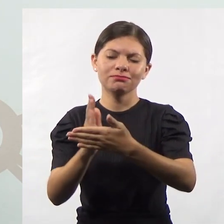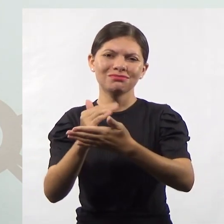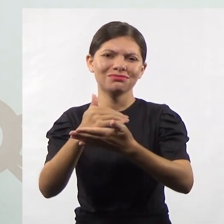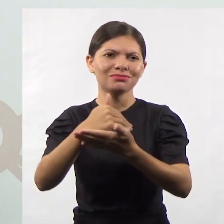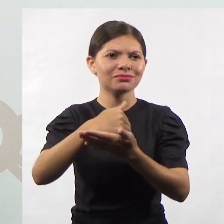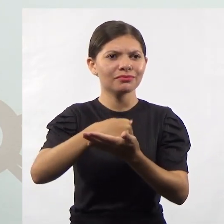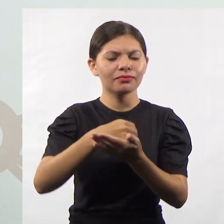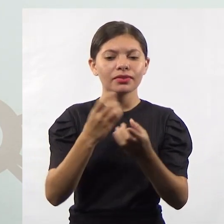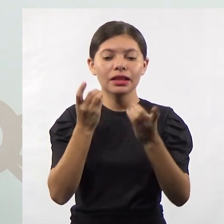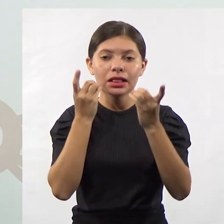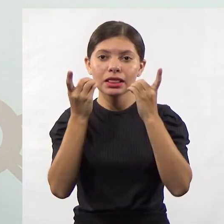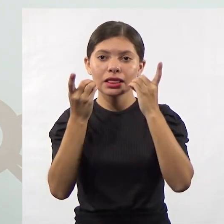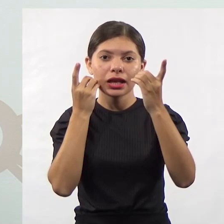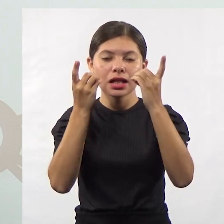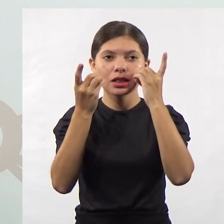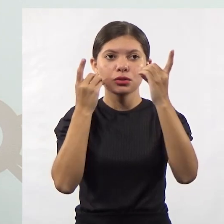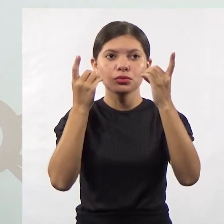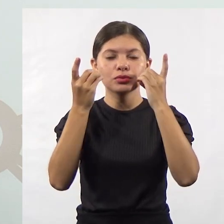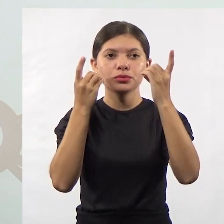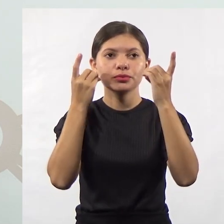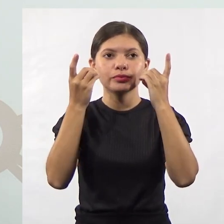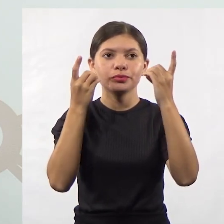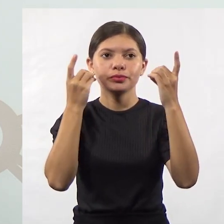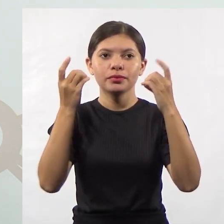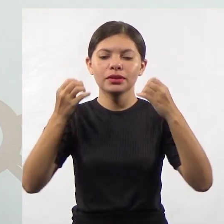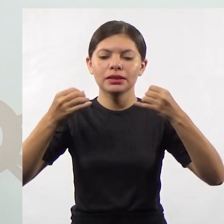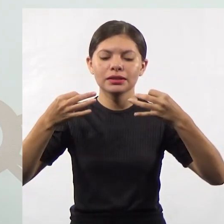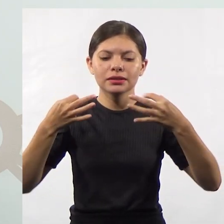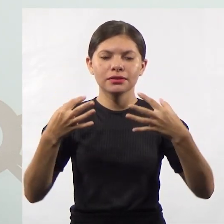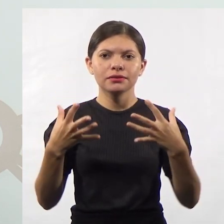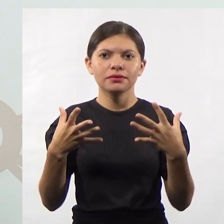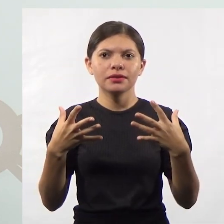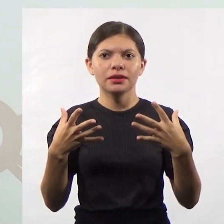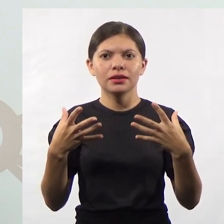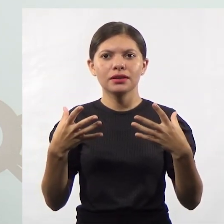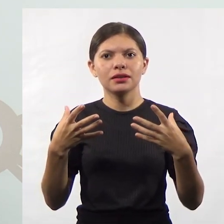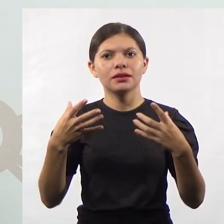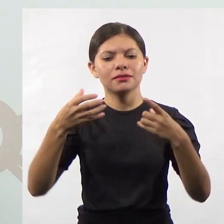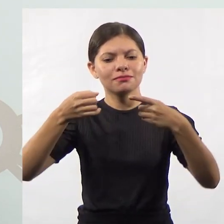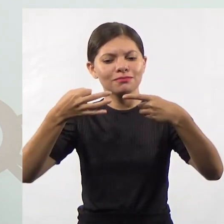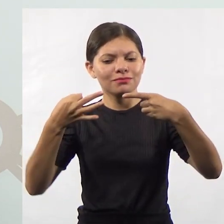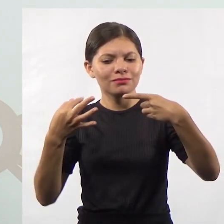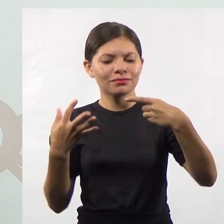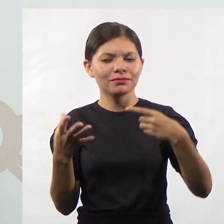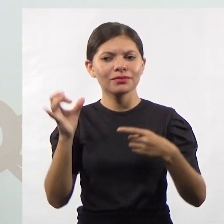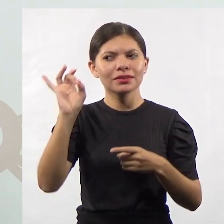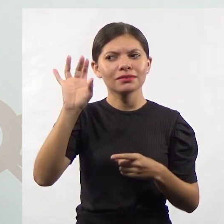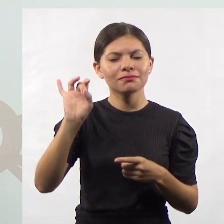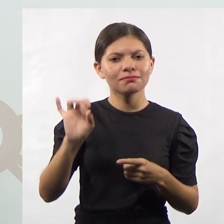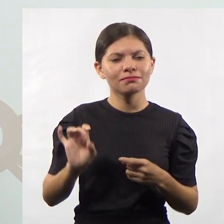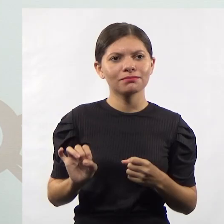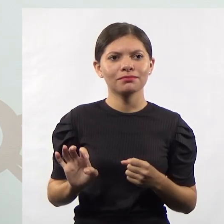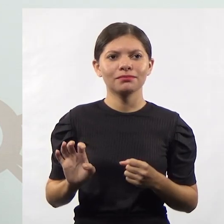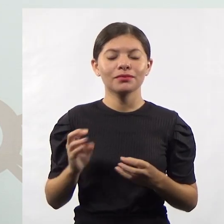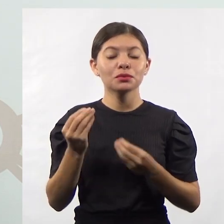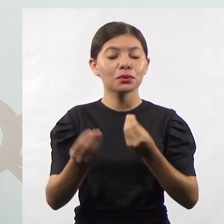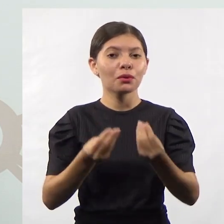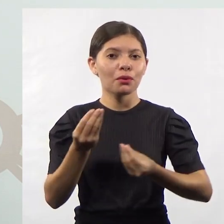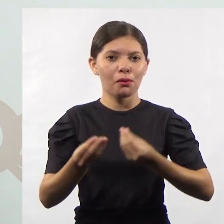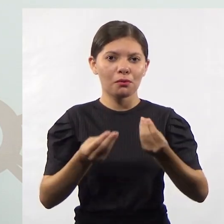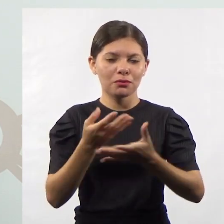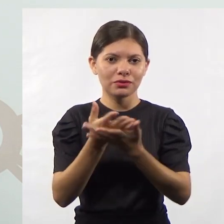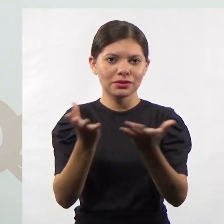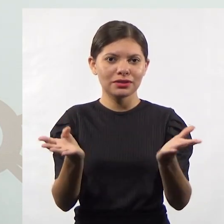tenho uma pesquisa descritiva. Então, você aí vai dizer o quê, hein? Como é que você vai escrever lá no seu texto?